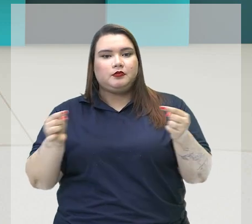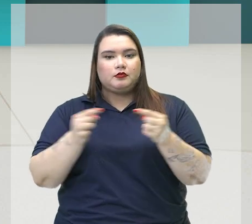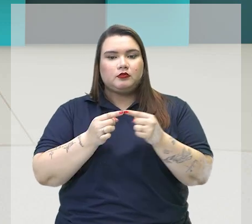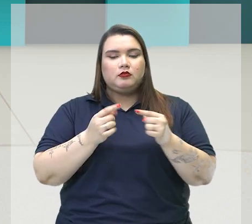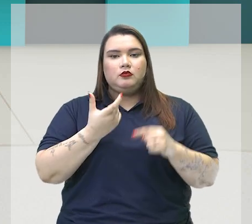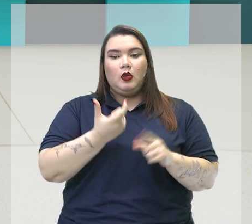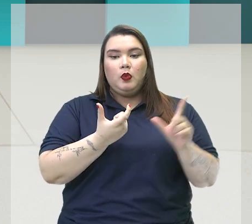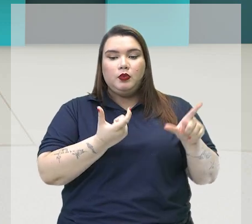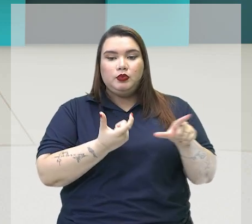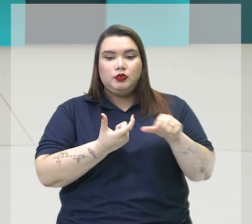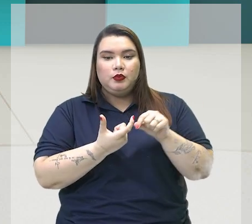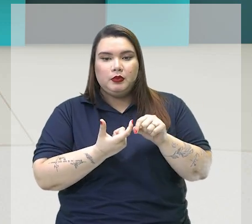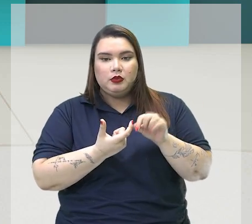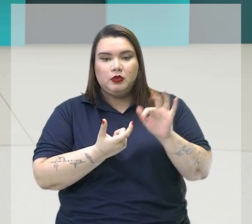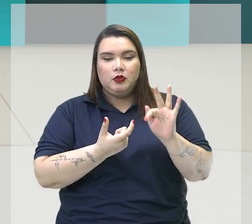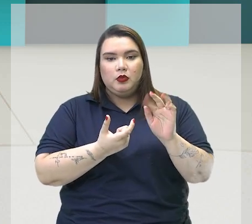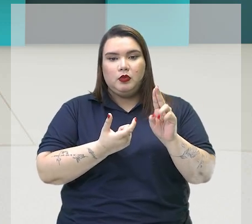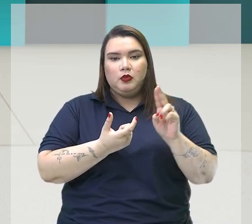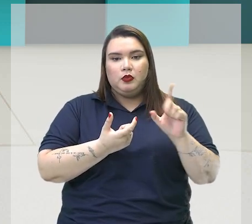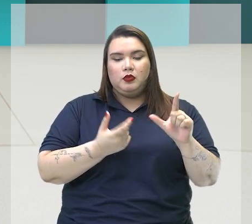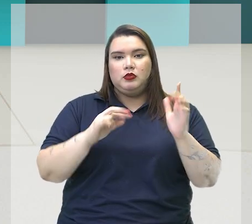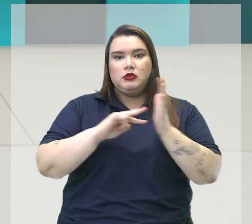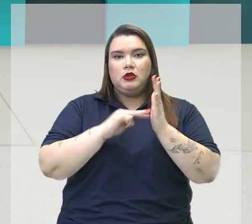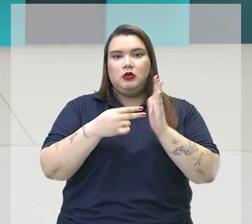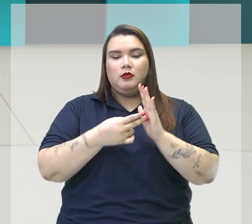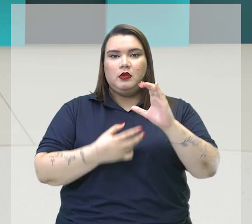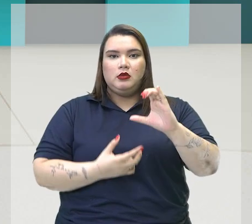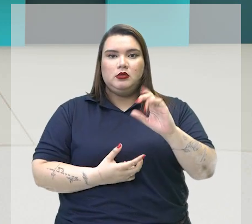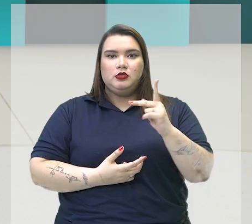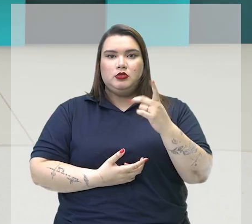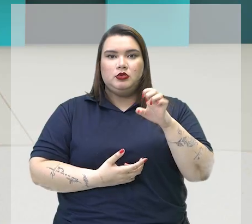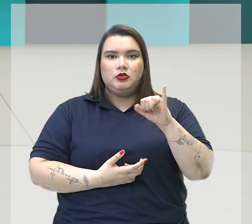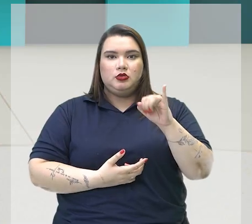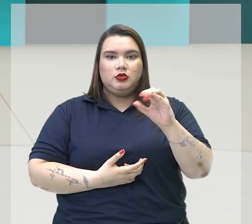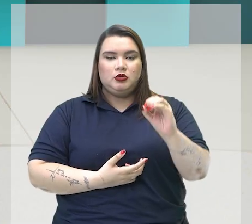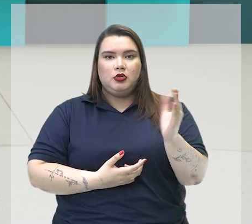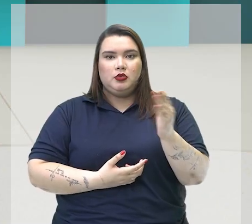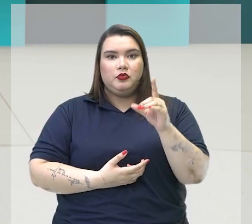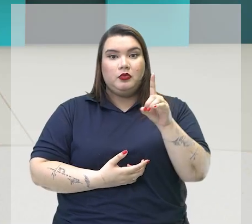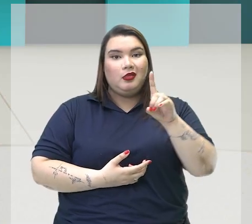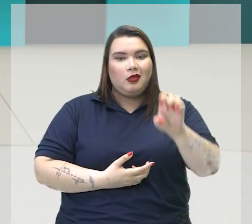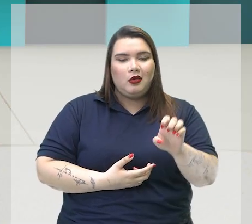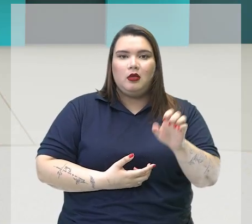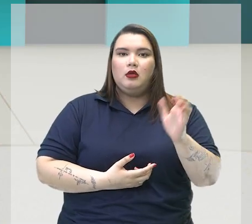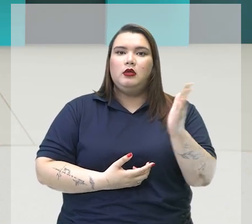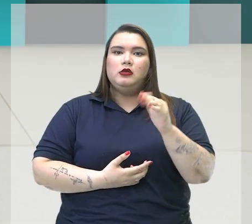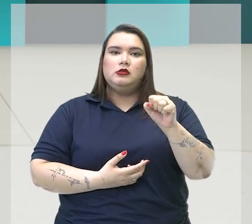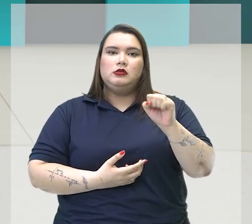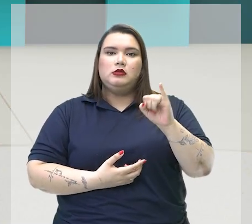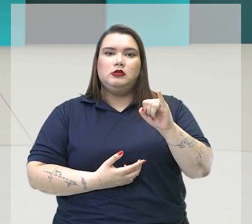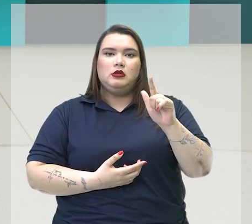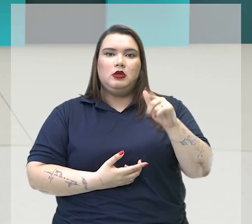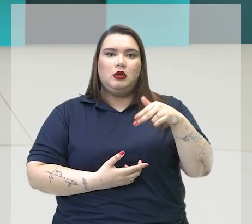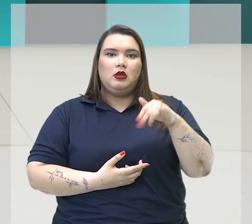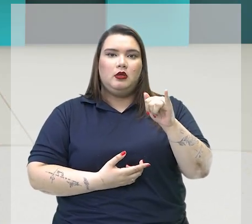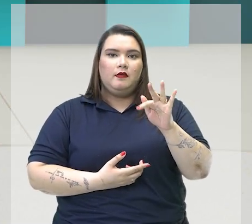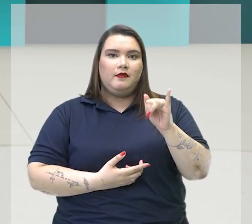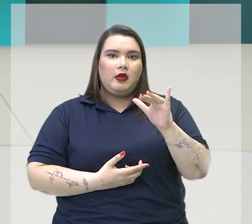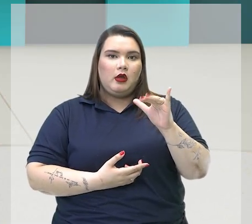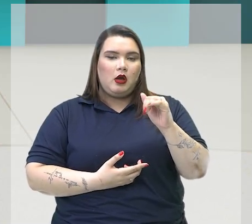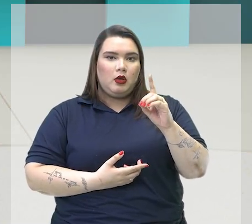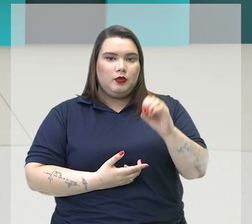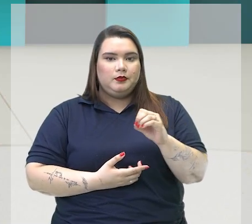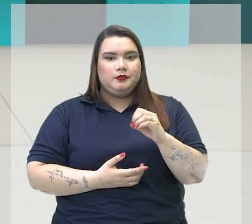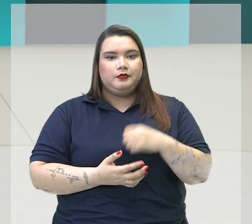full significa, então, cheio de. Meaningful, cheio, né, de significado. Tá certo? Então é uma das definições. E por